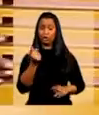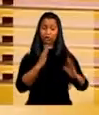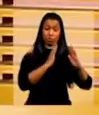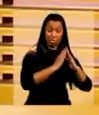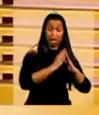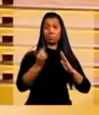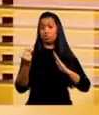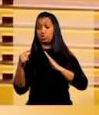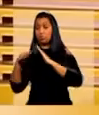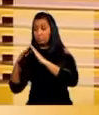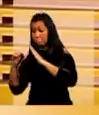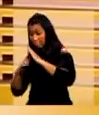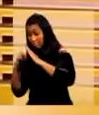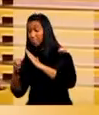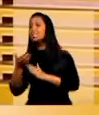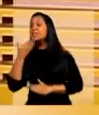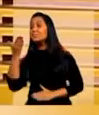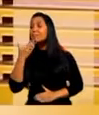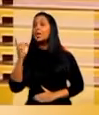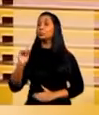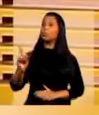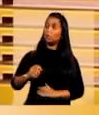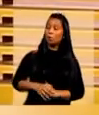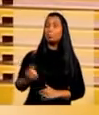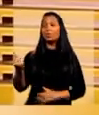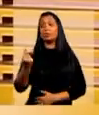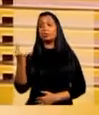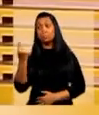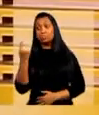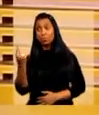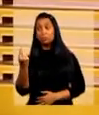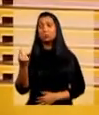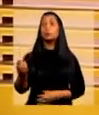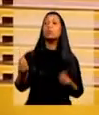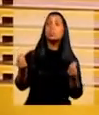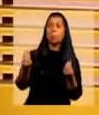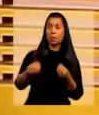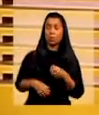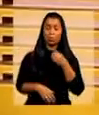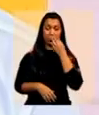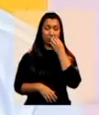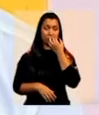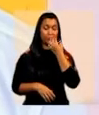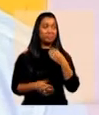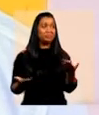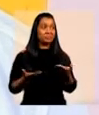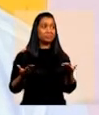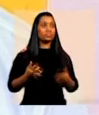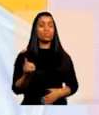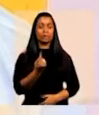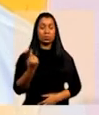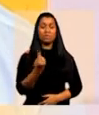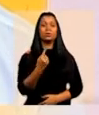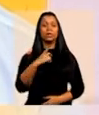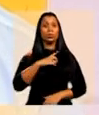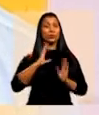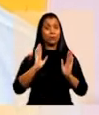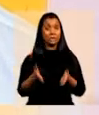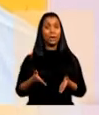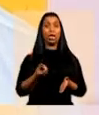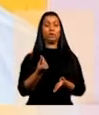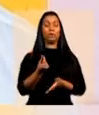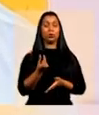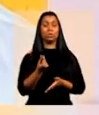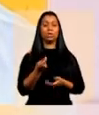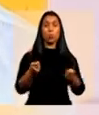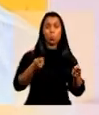de casa, dinheiro da empresa, é fácil ou não é porque você está sozinho? Como é que você lida com isso? Hoje mesmo estando sozinho, as